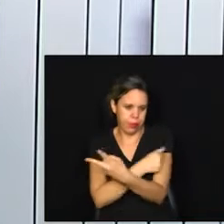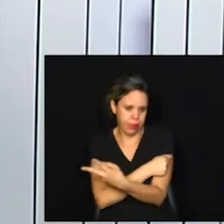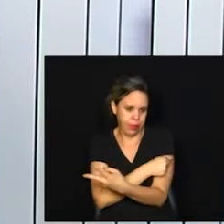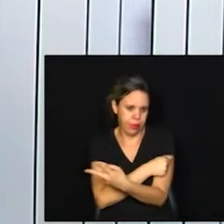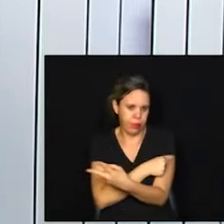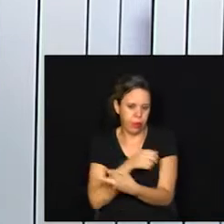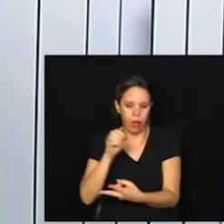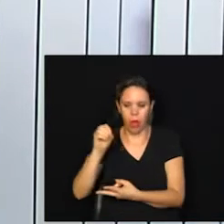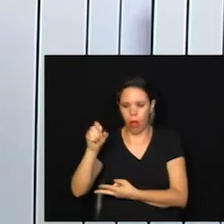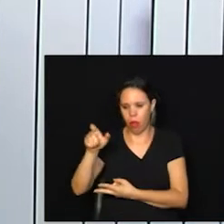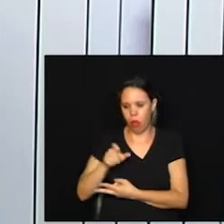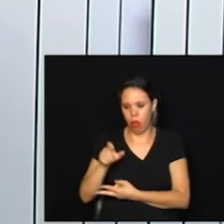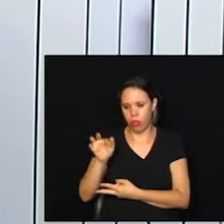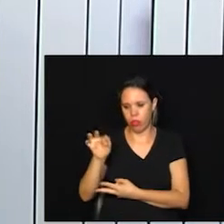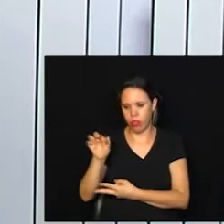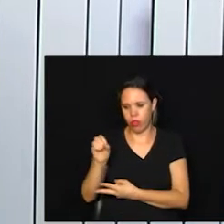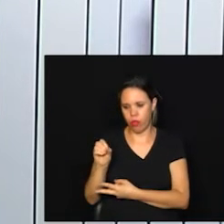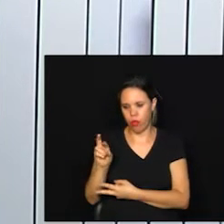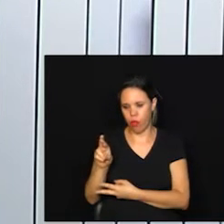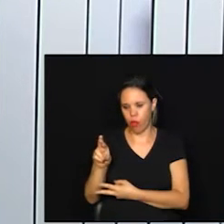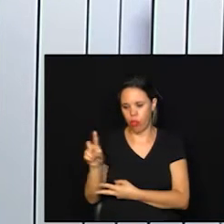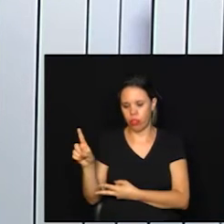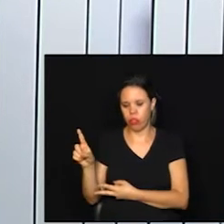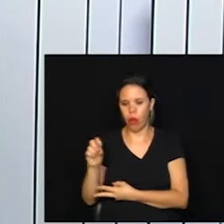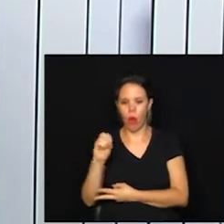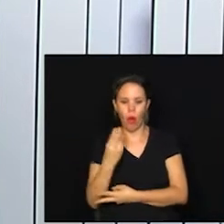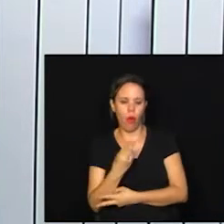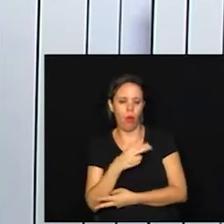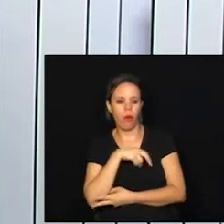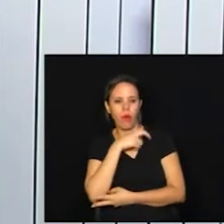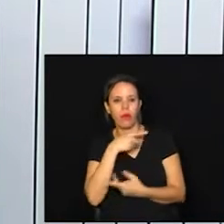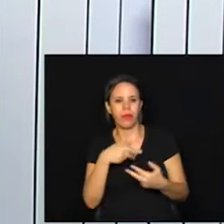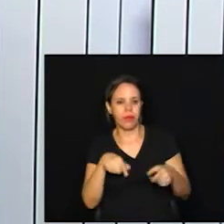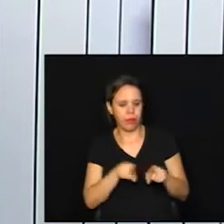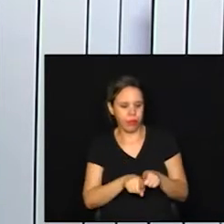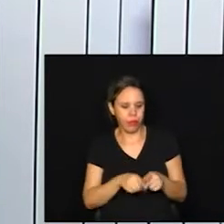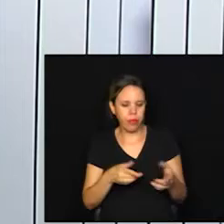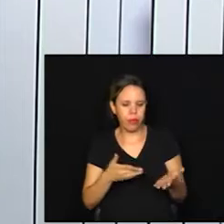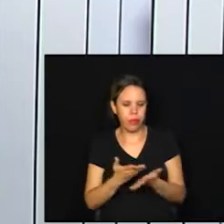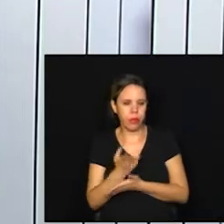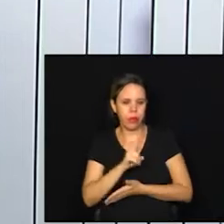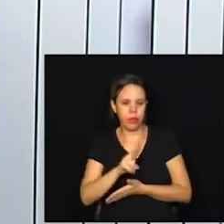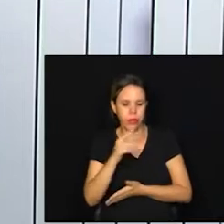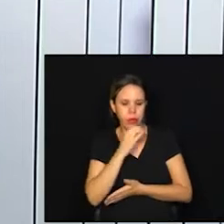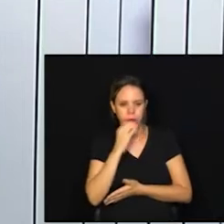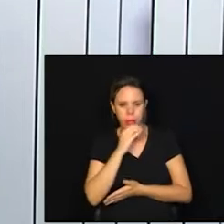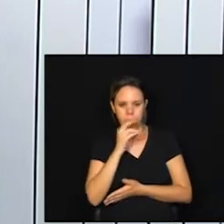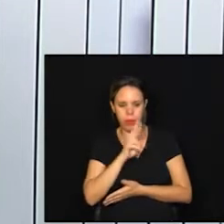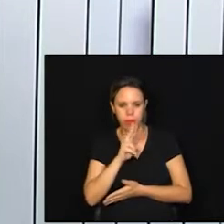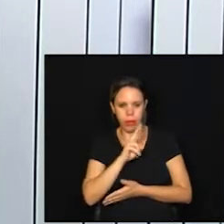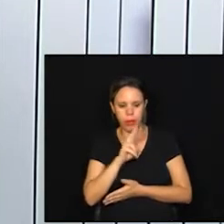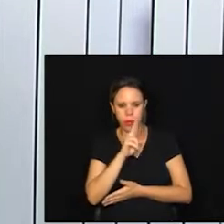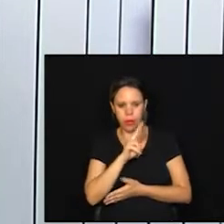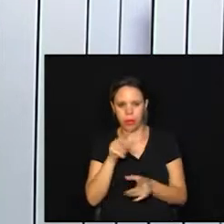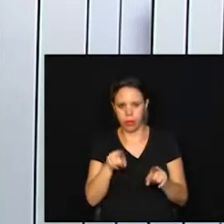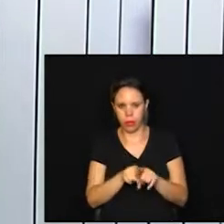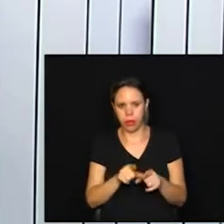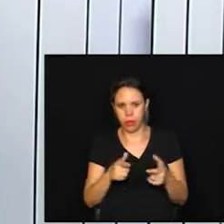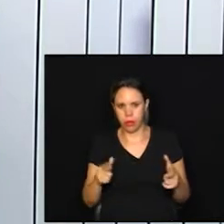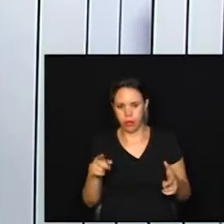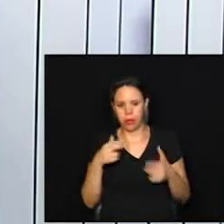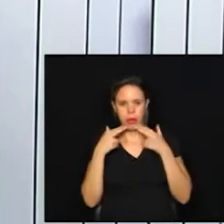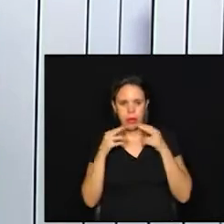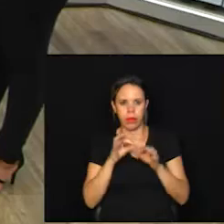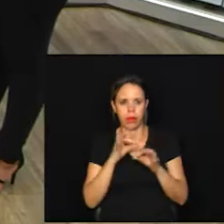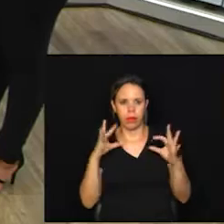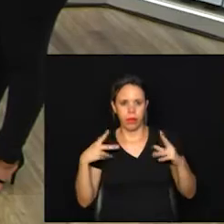da Oxford quanto a Coronavac, elas têm autorização de uso emergencial. Então, uma grande